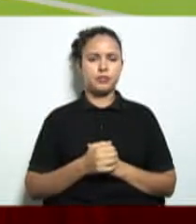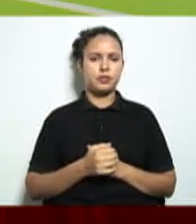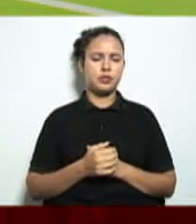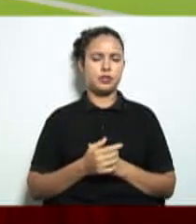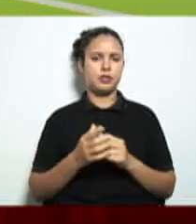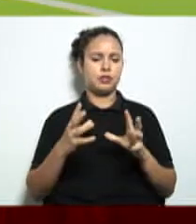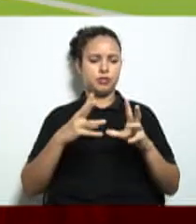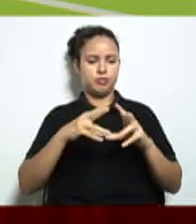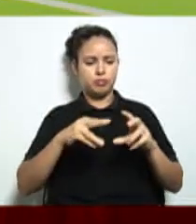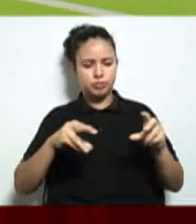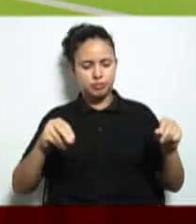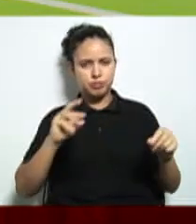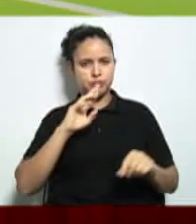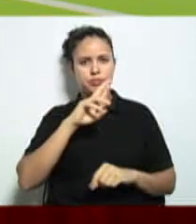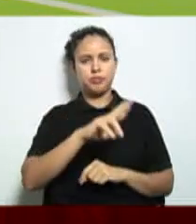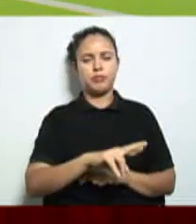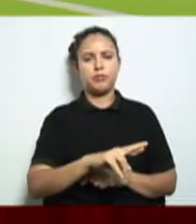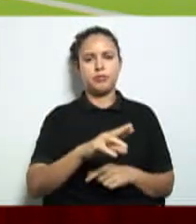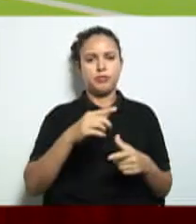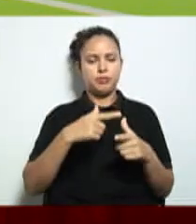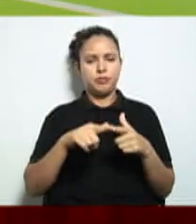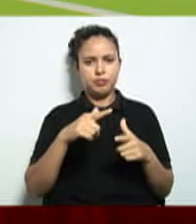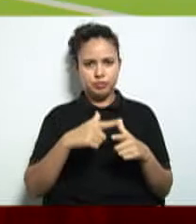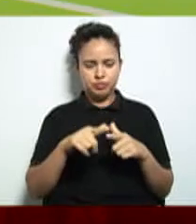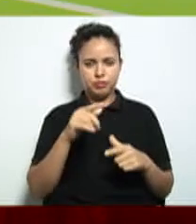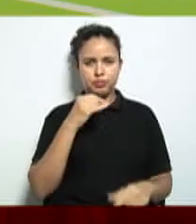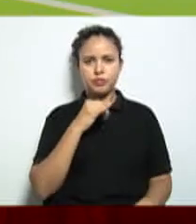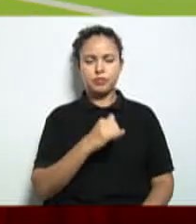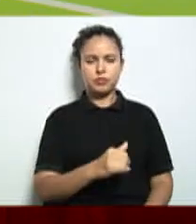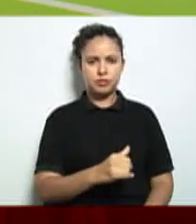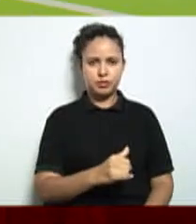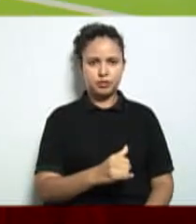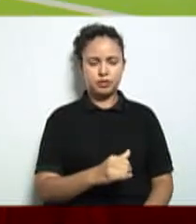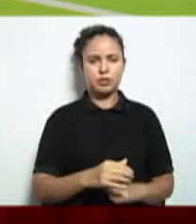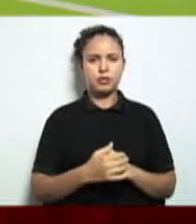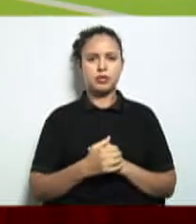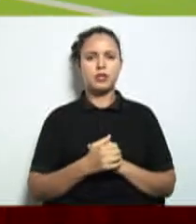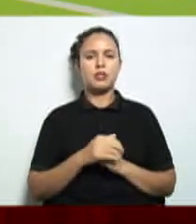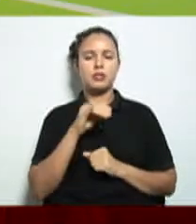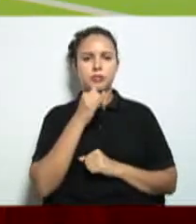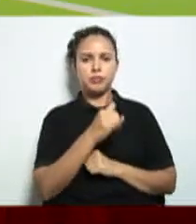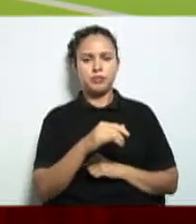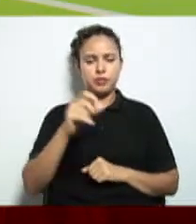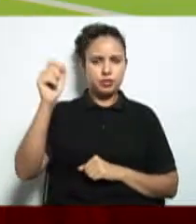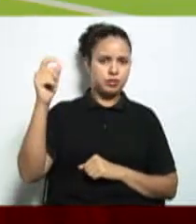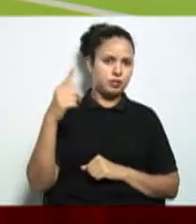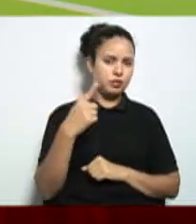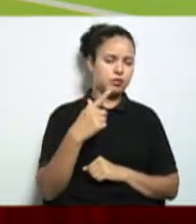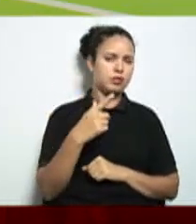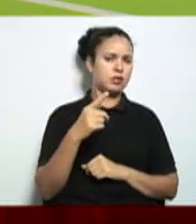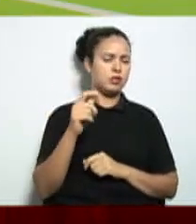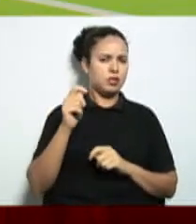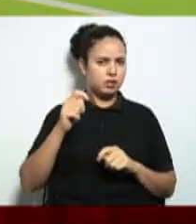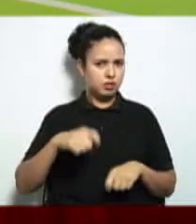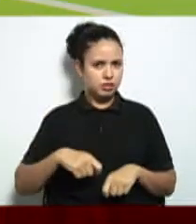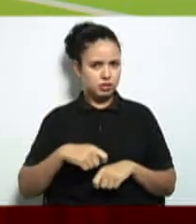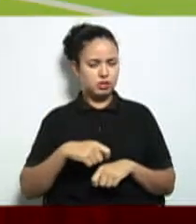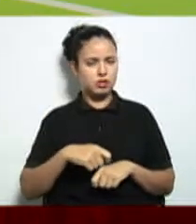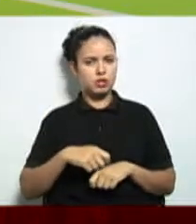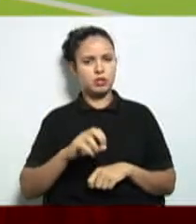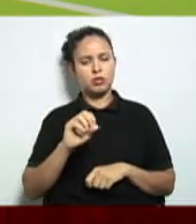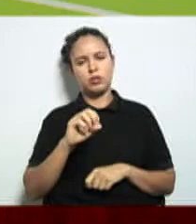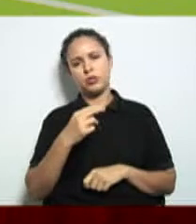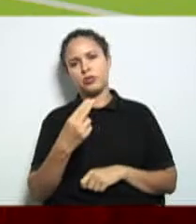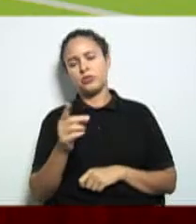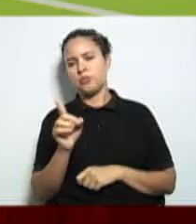solucionar o problema de energia na localidade? A energia solar é um mecanismo de solução